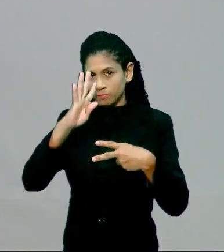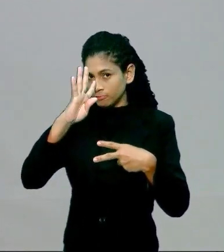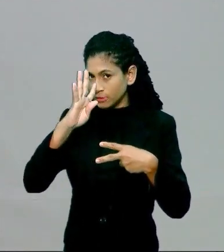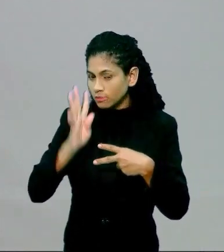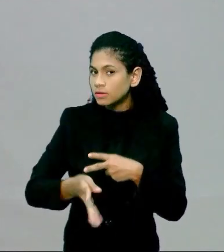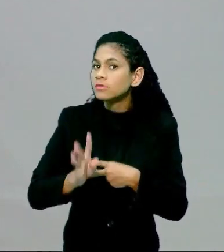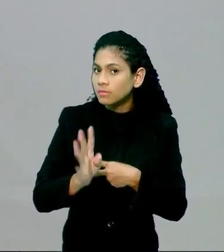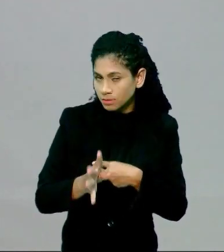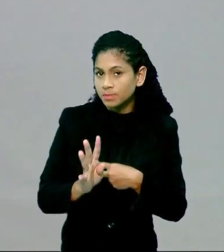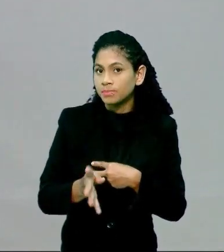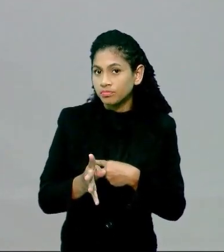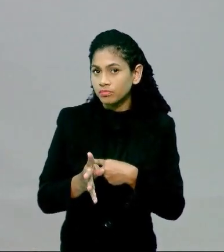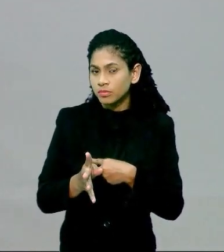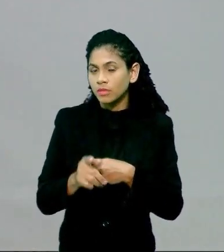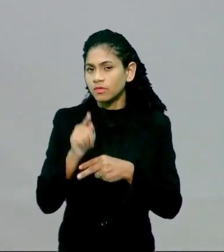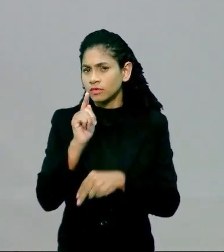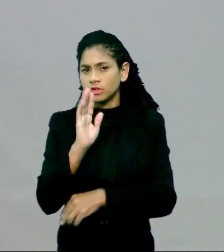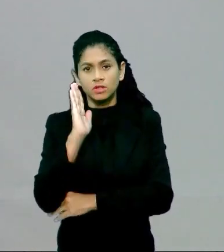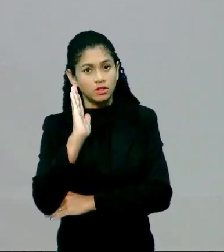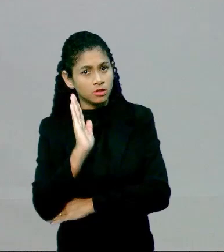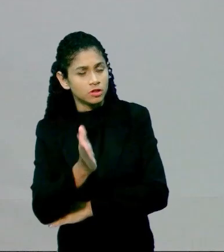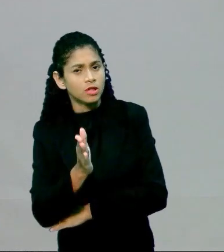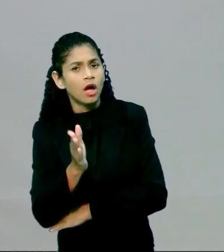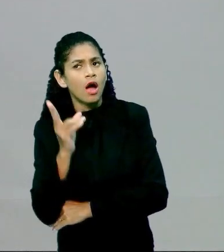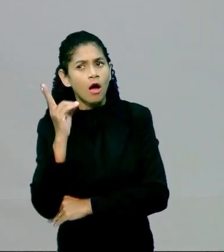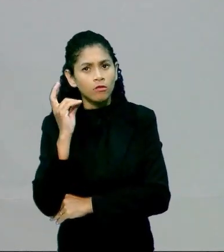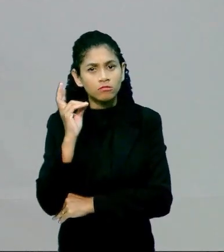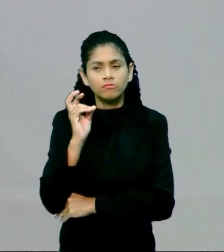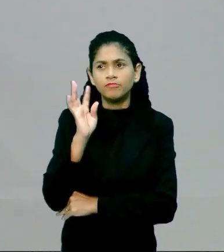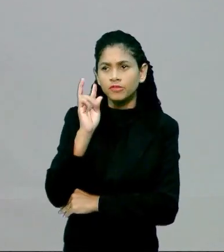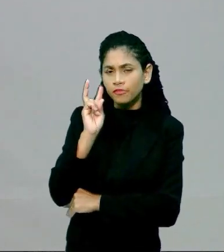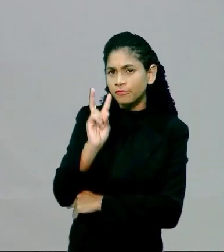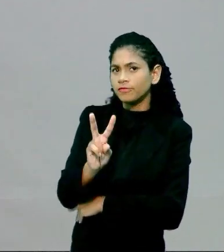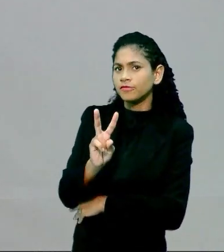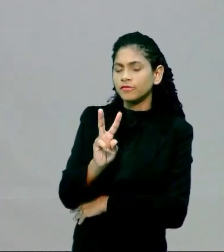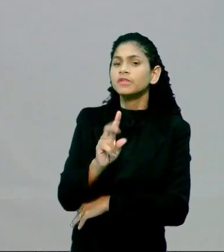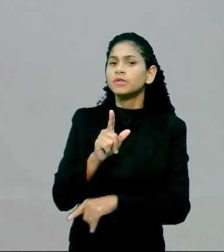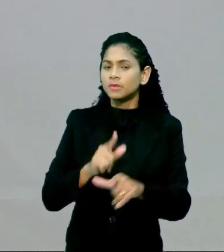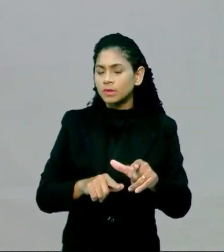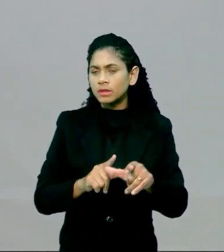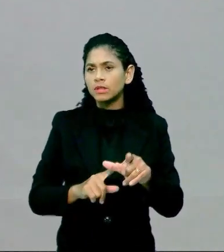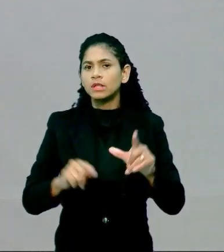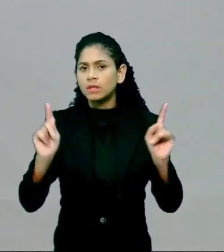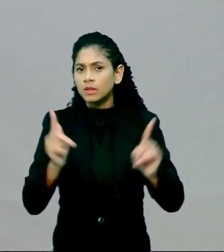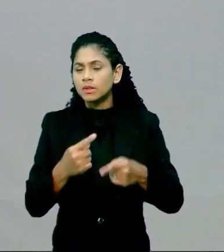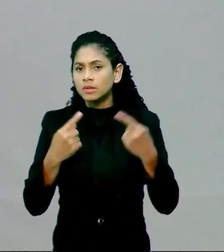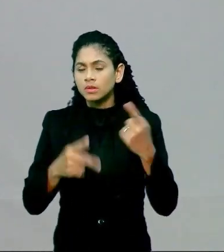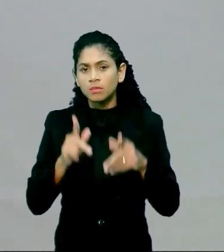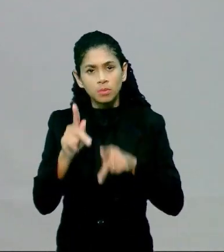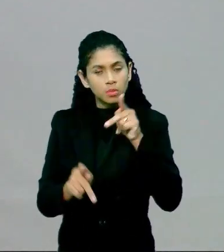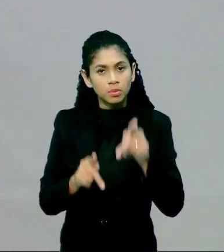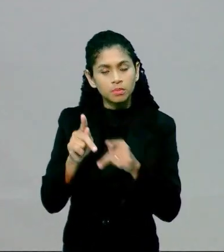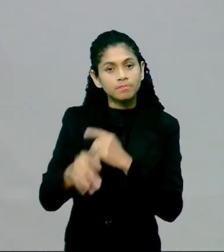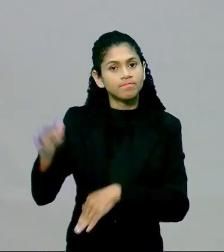já deve ter ouvido rap, funk, é comum que a gente observe, ou música popular brasileira, em